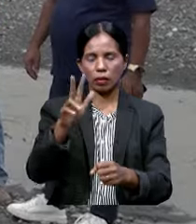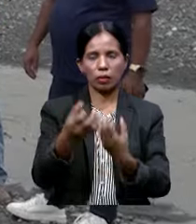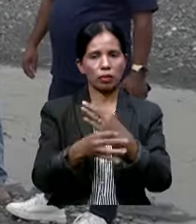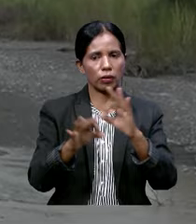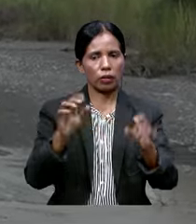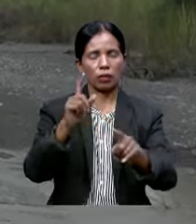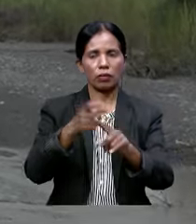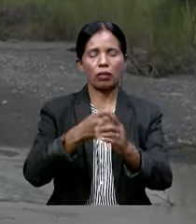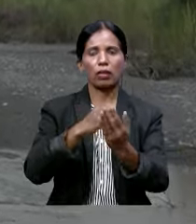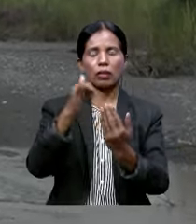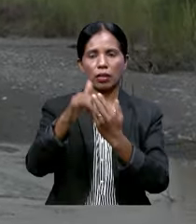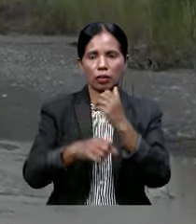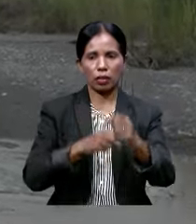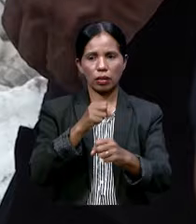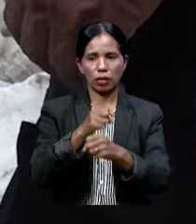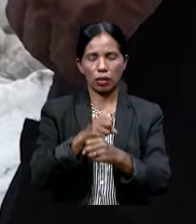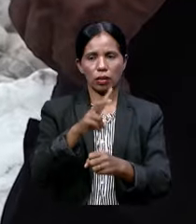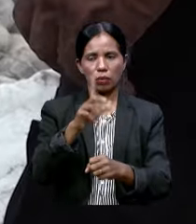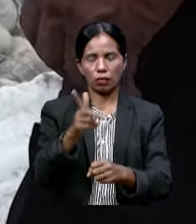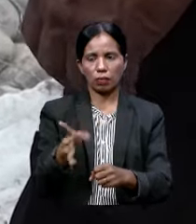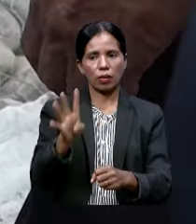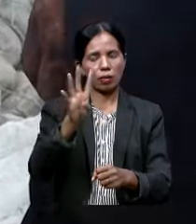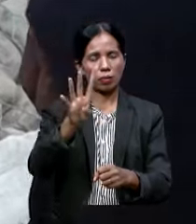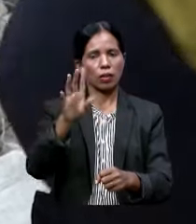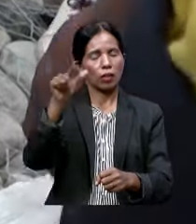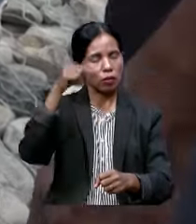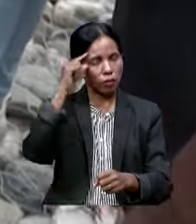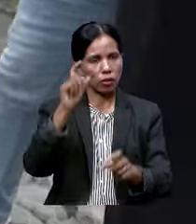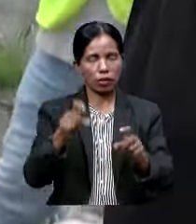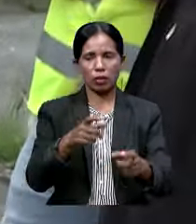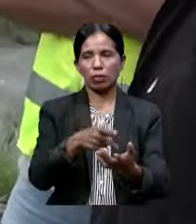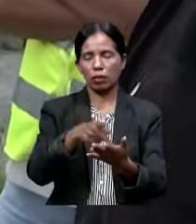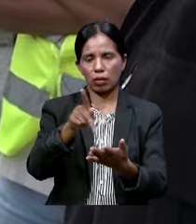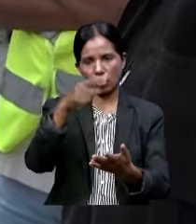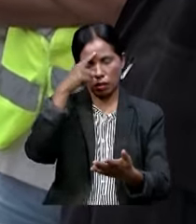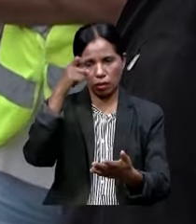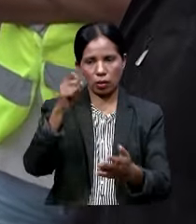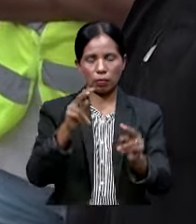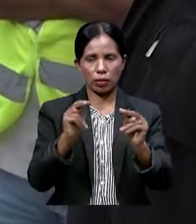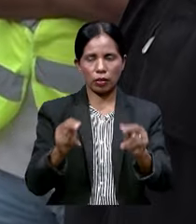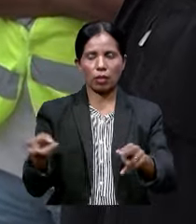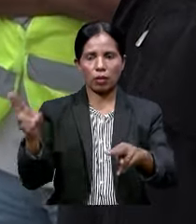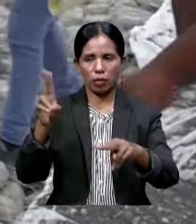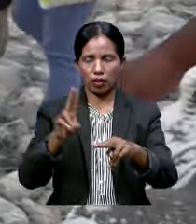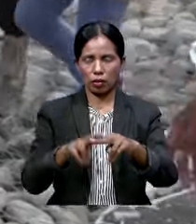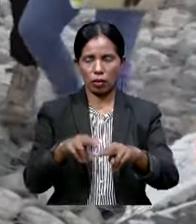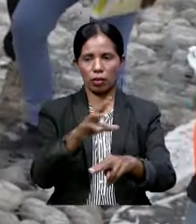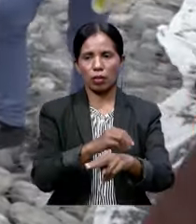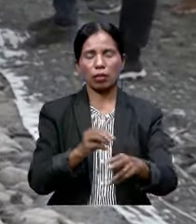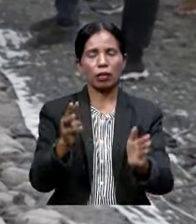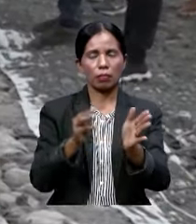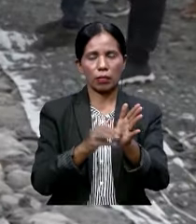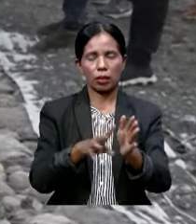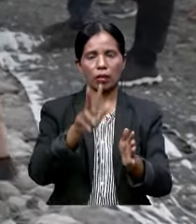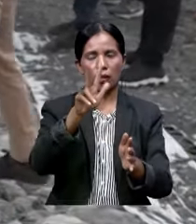e a Fulan Janeiro, tina rio rua Rolestenhat. Mas o governo se deu bem ao pagamento, também precisa aumentar tan barazen metro atos